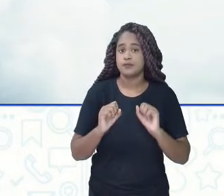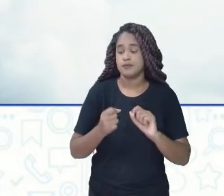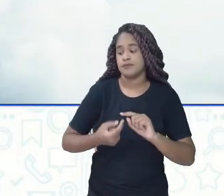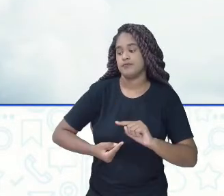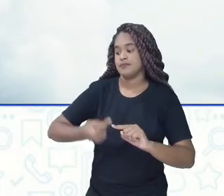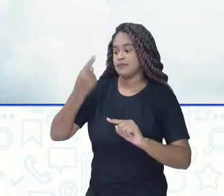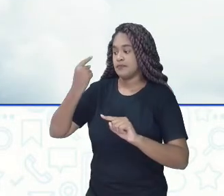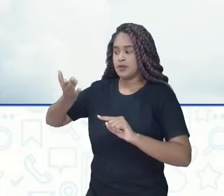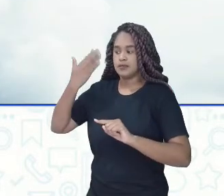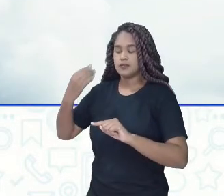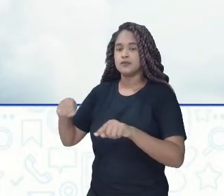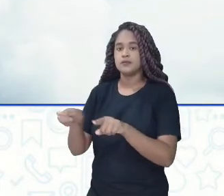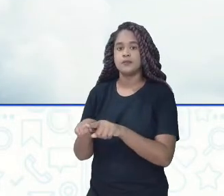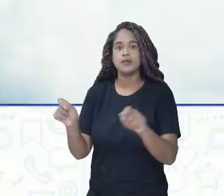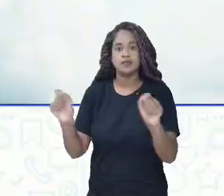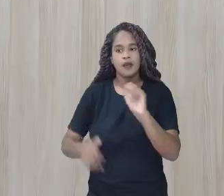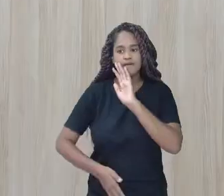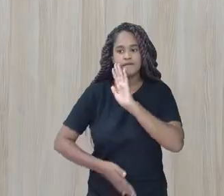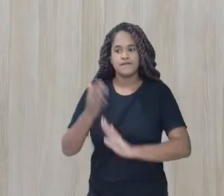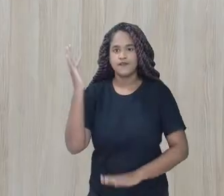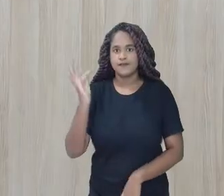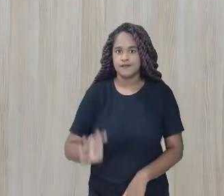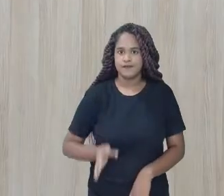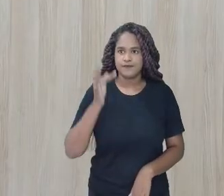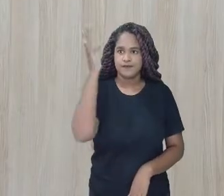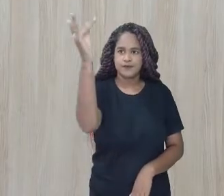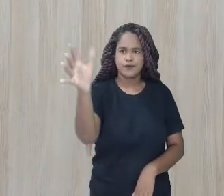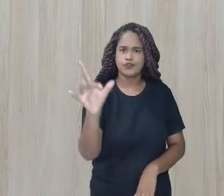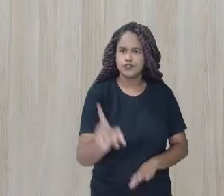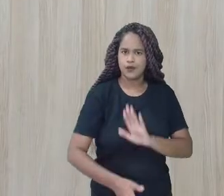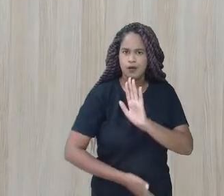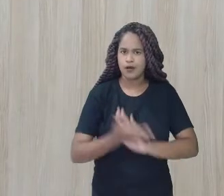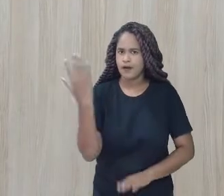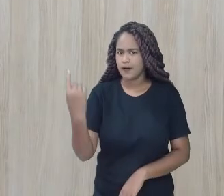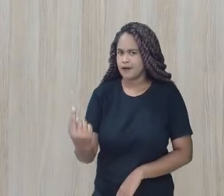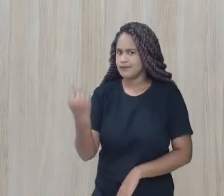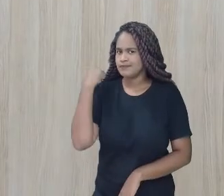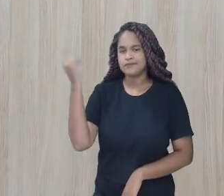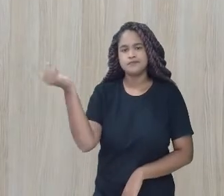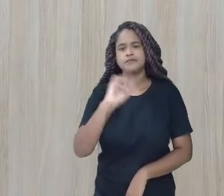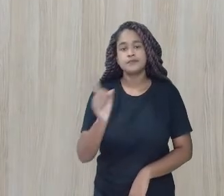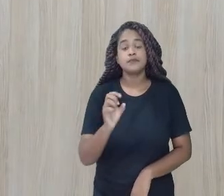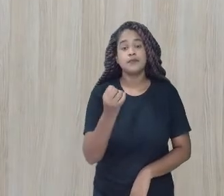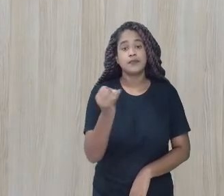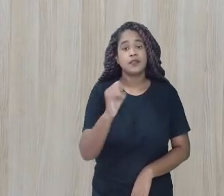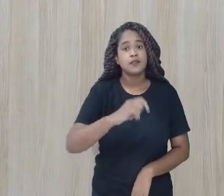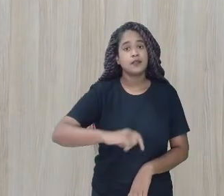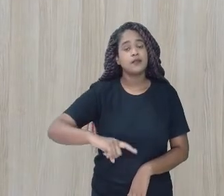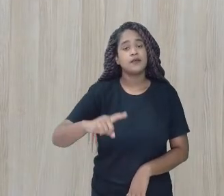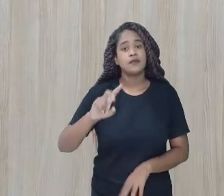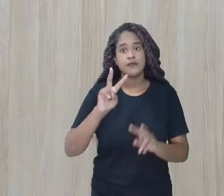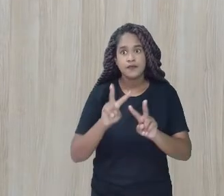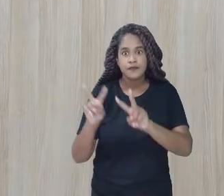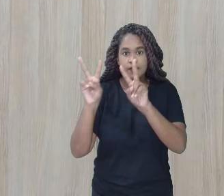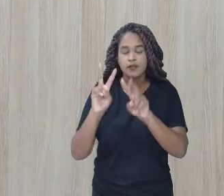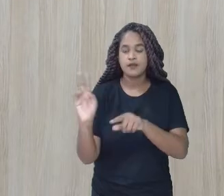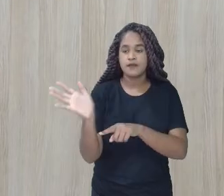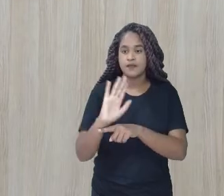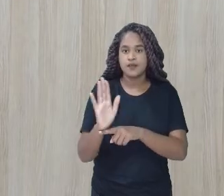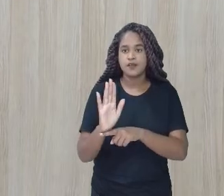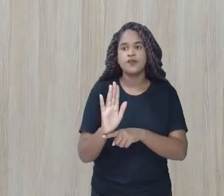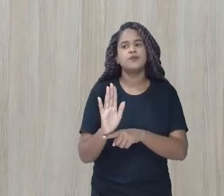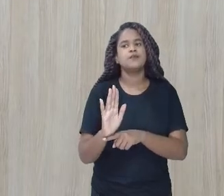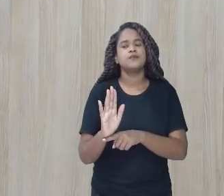para o futuro, tá certo, minha gente? Não é pensando somente no passado que acontece, não. Se você pegar filmes como Star Trek, por exemplo,